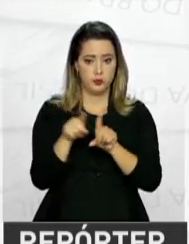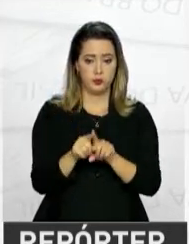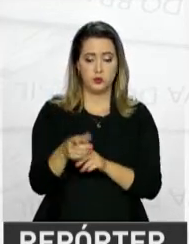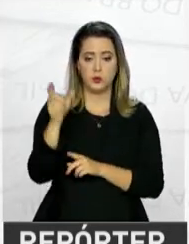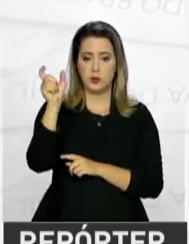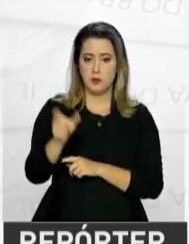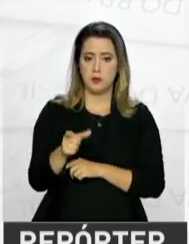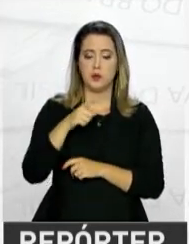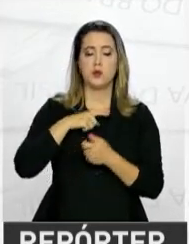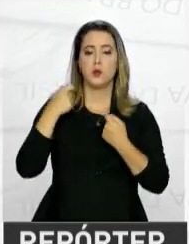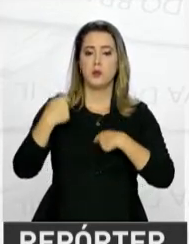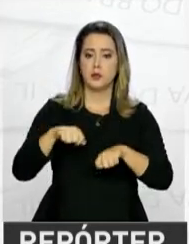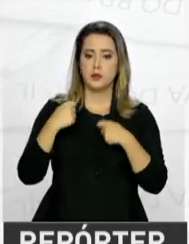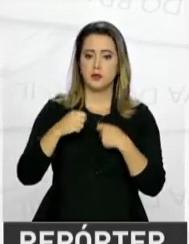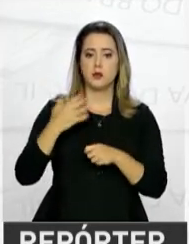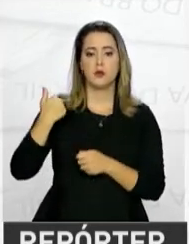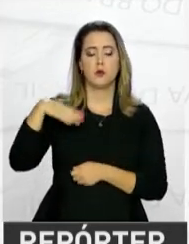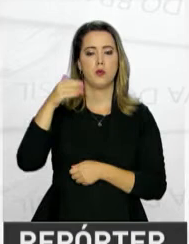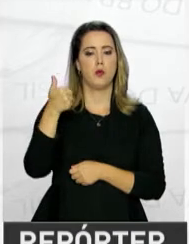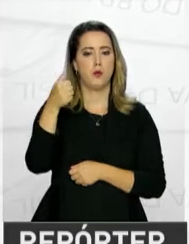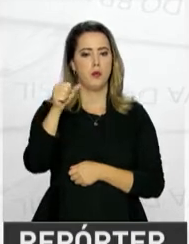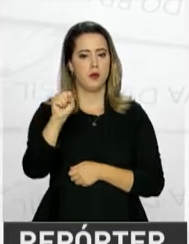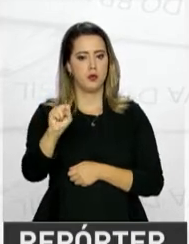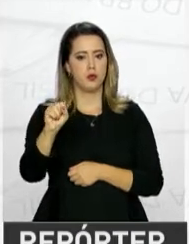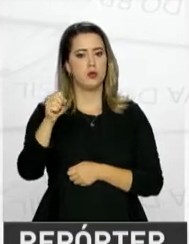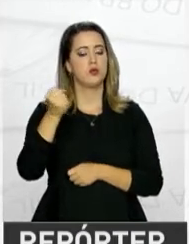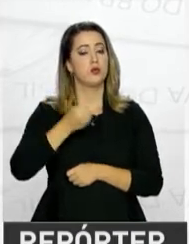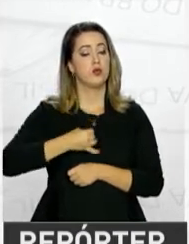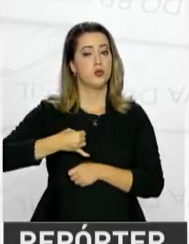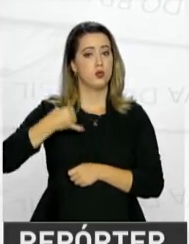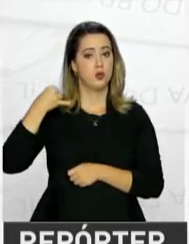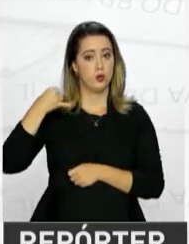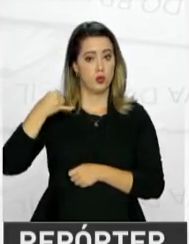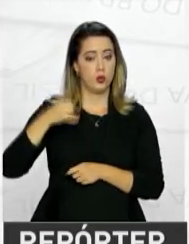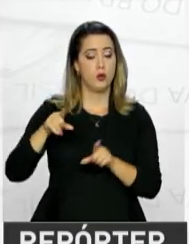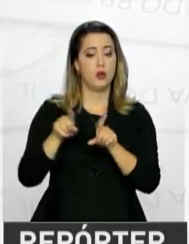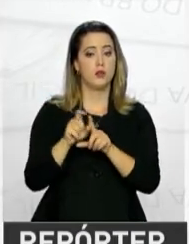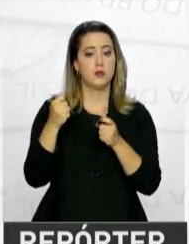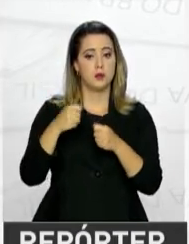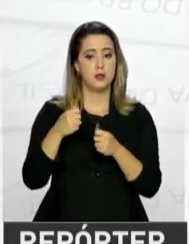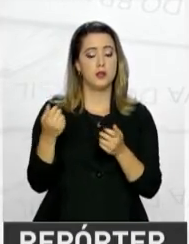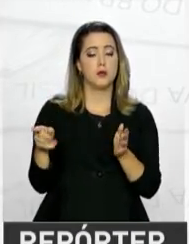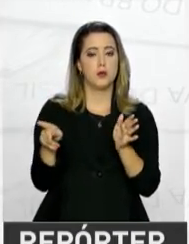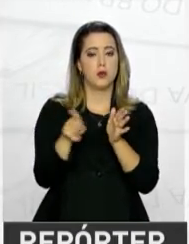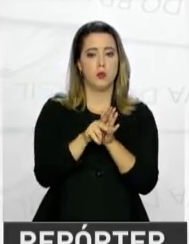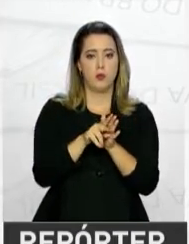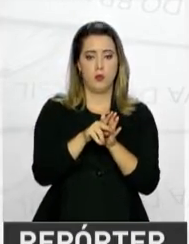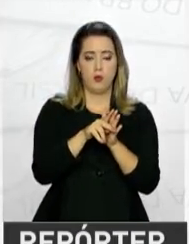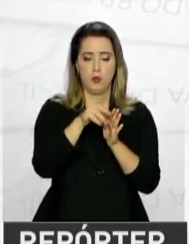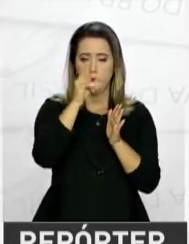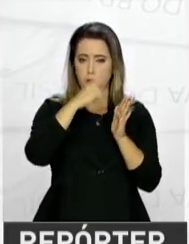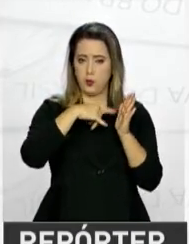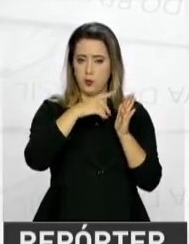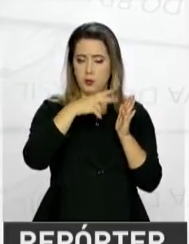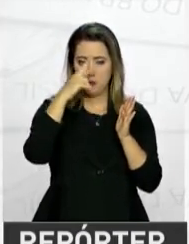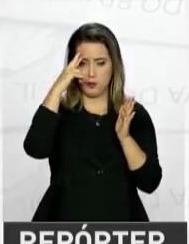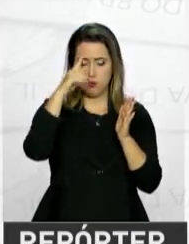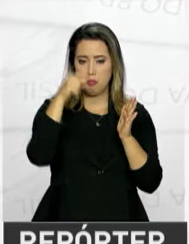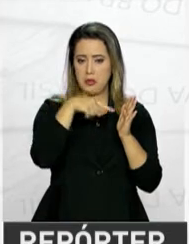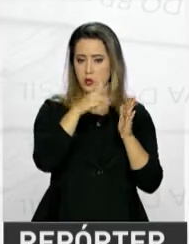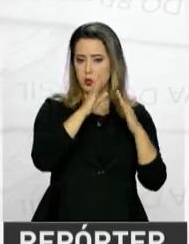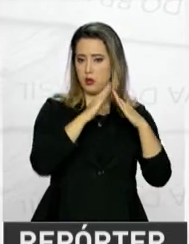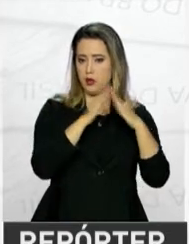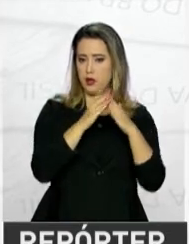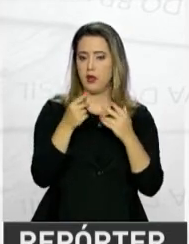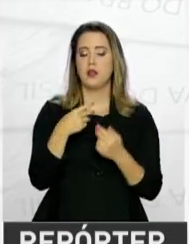beneficiário precisa ter mais de 18 anos deve também ser dono e morar no imóvel residencial que não pode